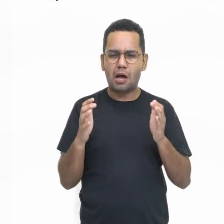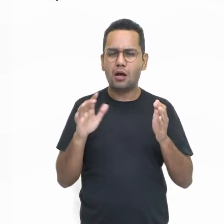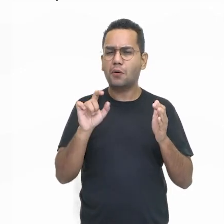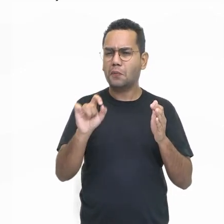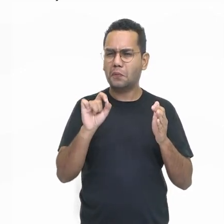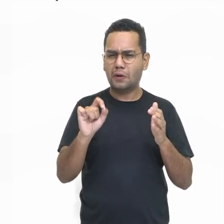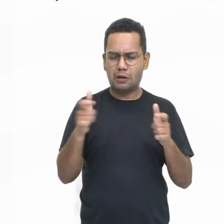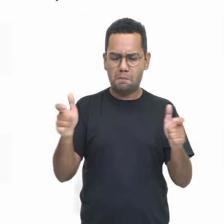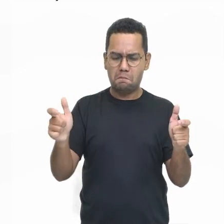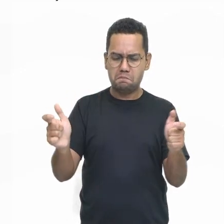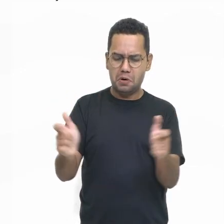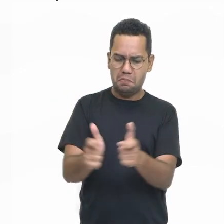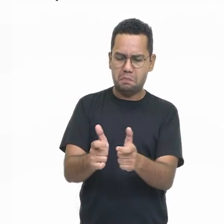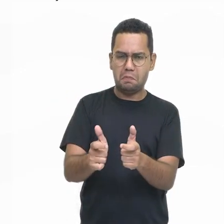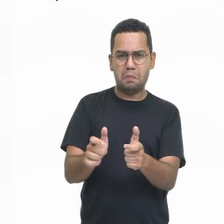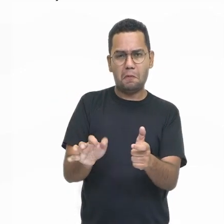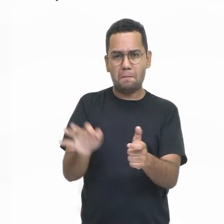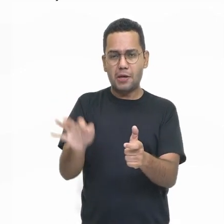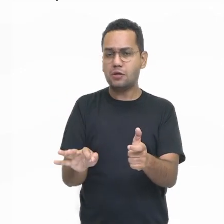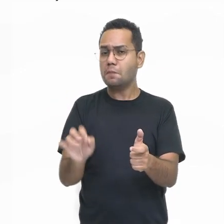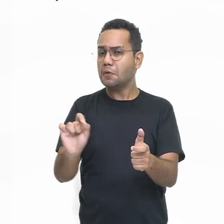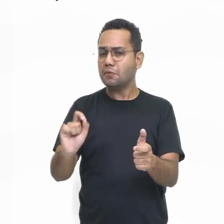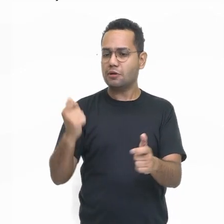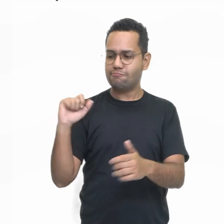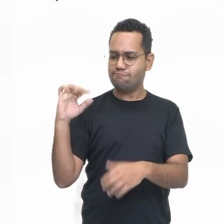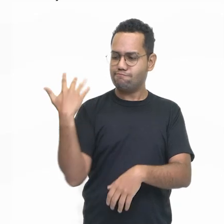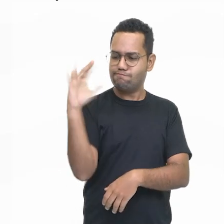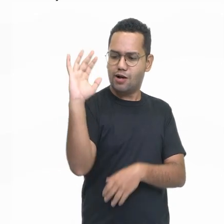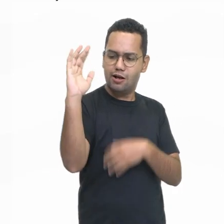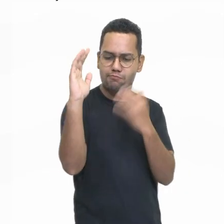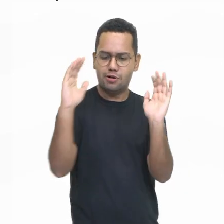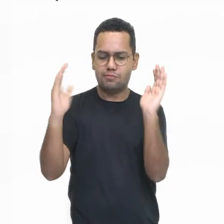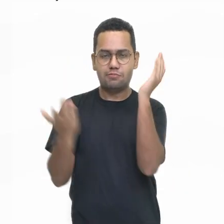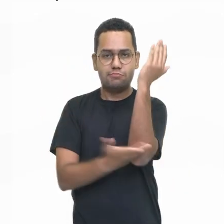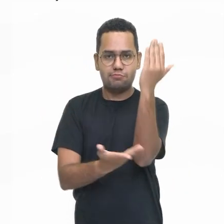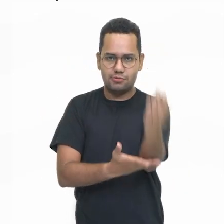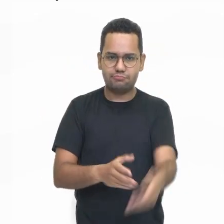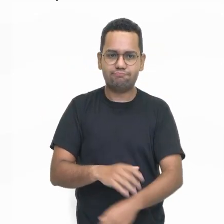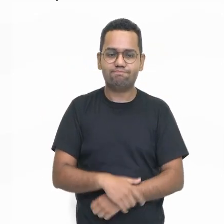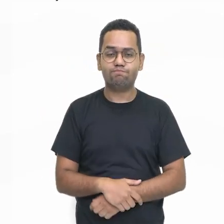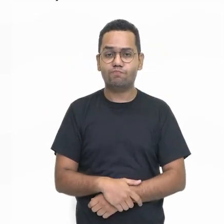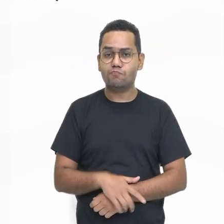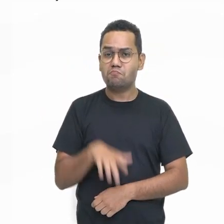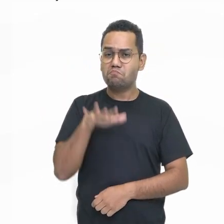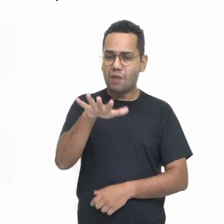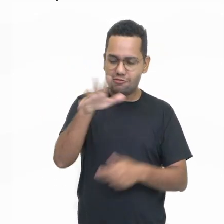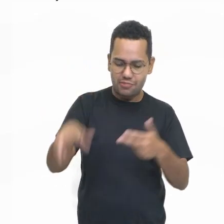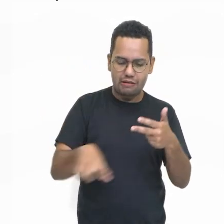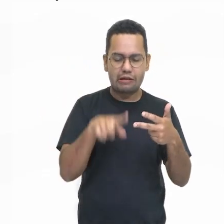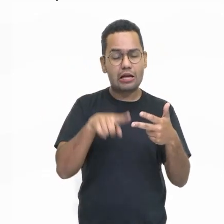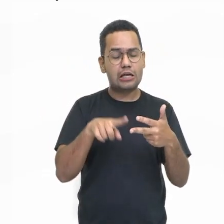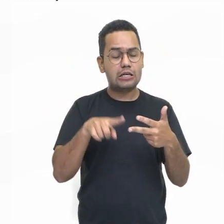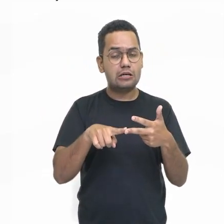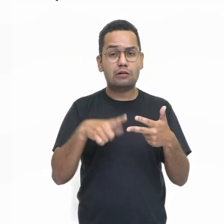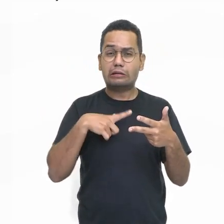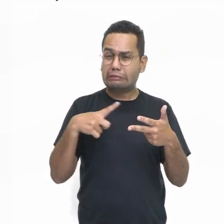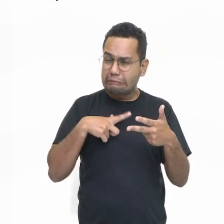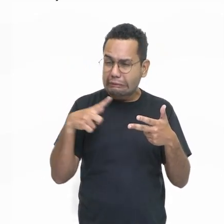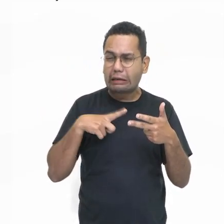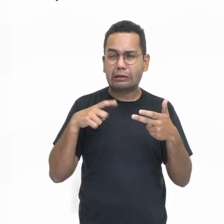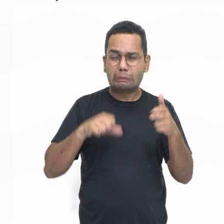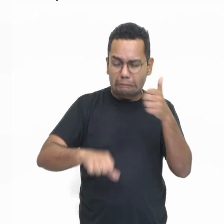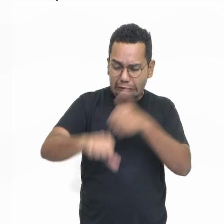reduzido devido ao desmatamento. Né? Ele é um dos biomas mais prejudicado com a